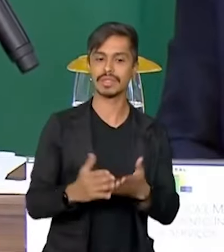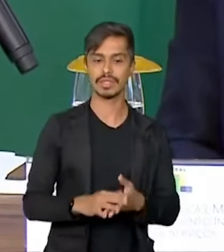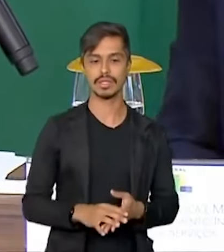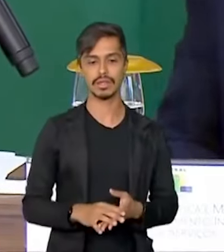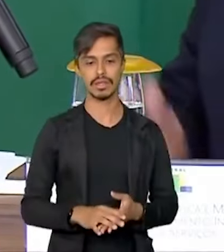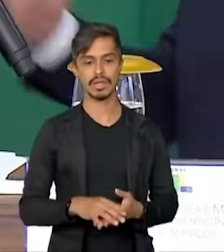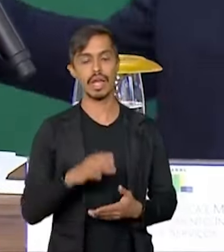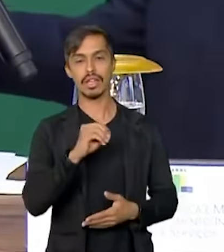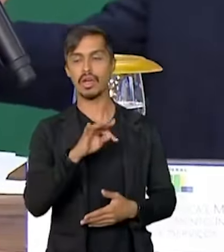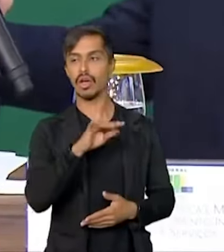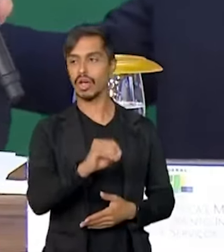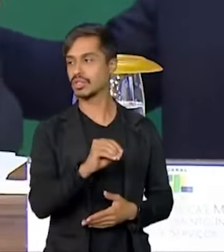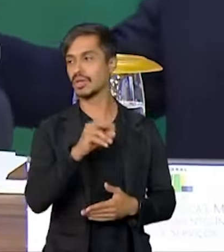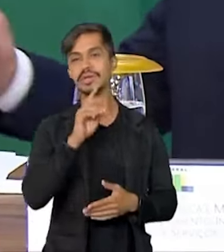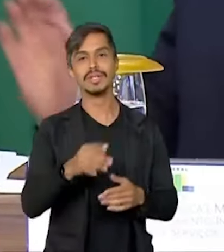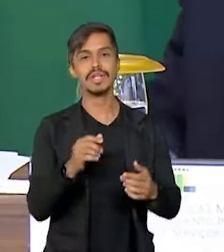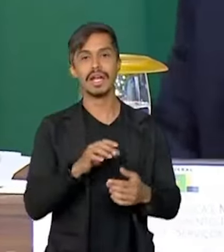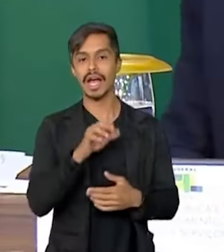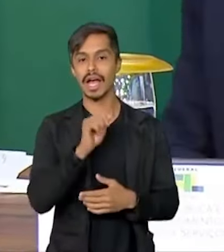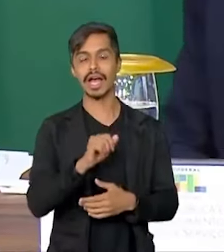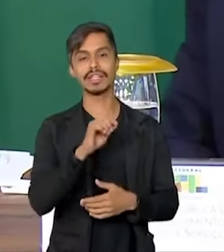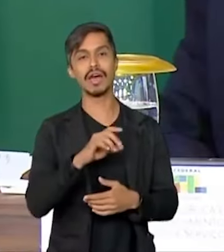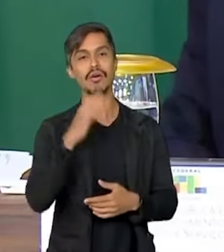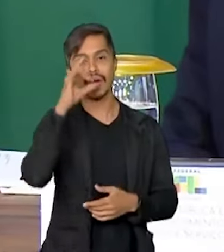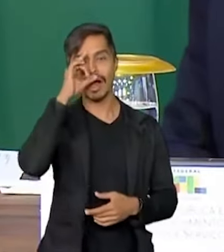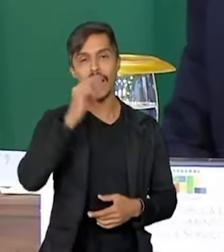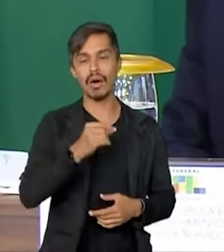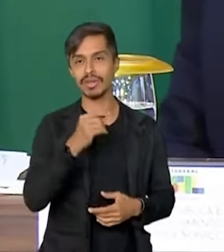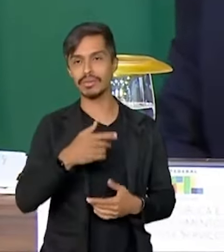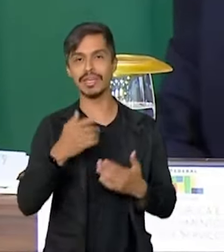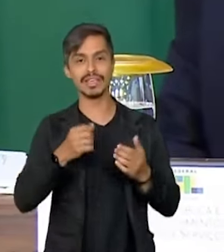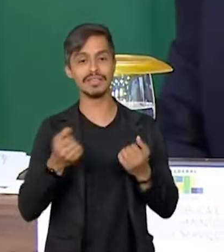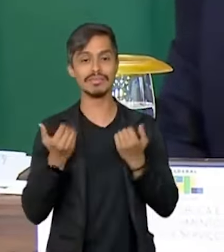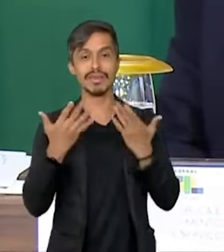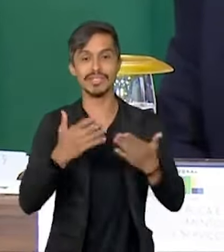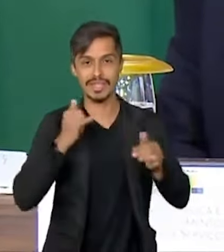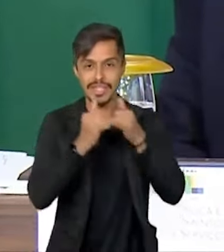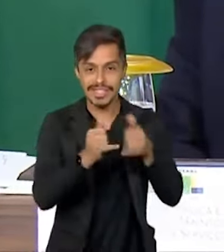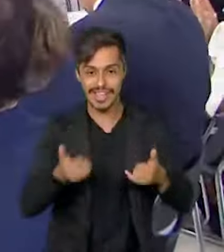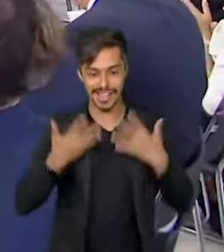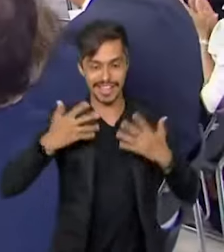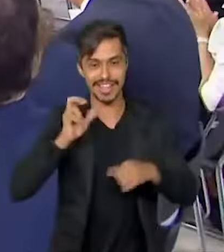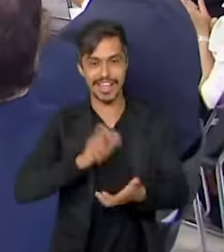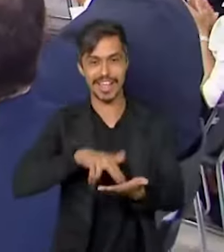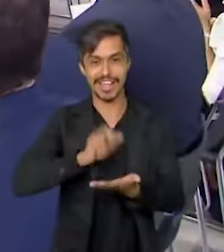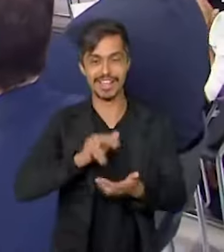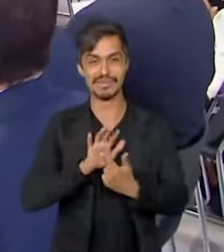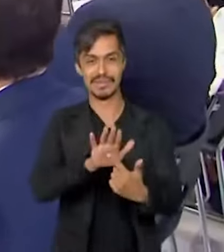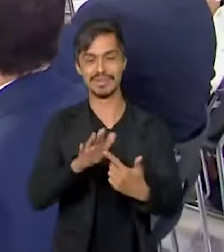entusiasmo hoje, sabe, até o Alckmin. Então, o décimo... Porque